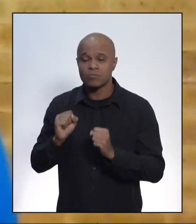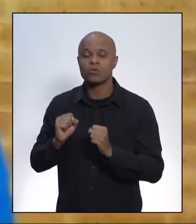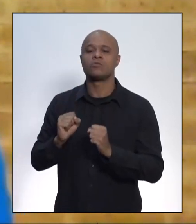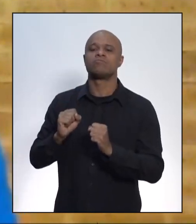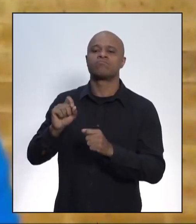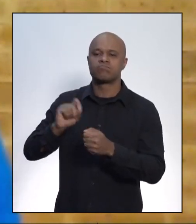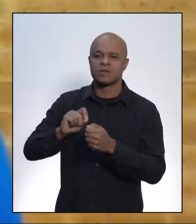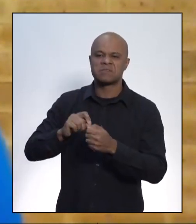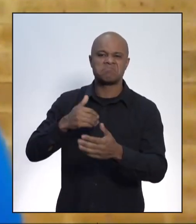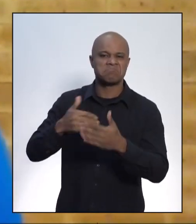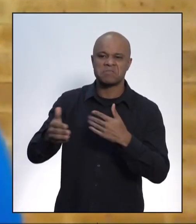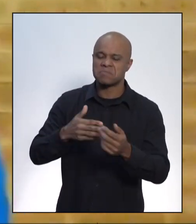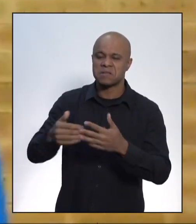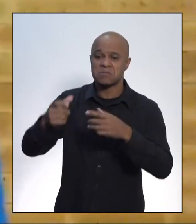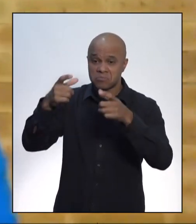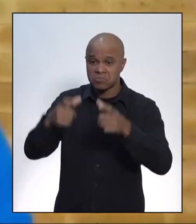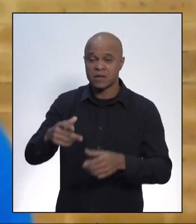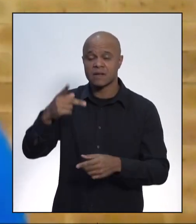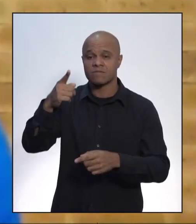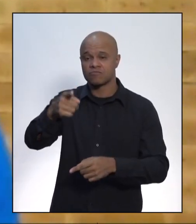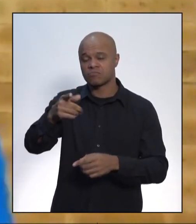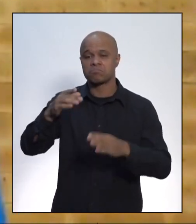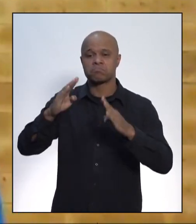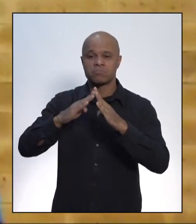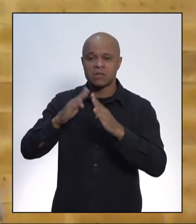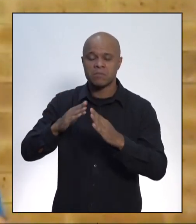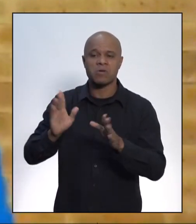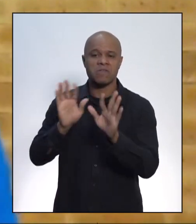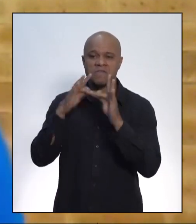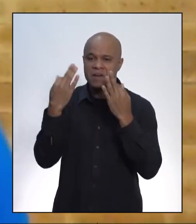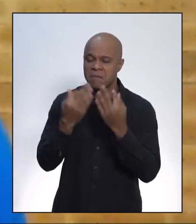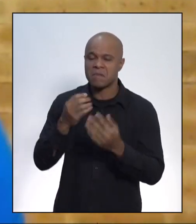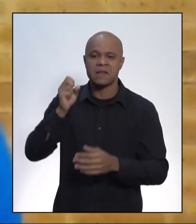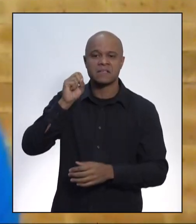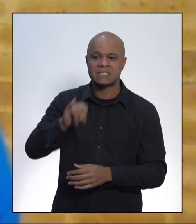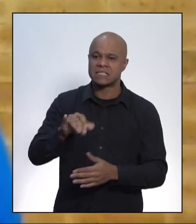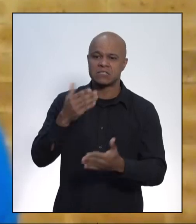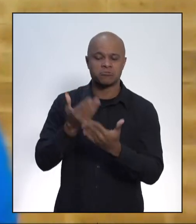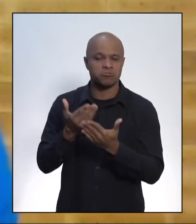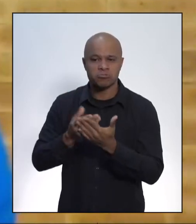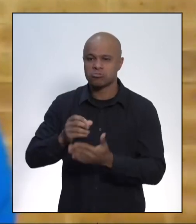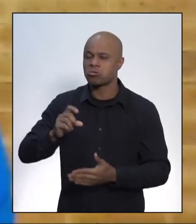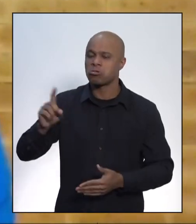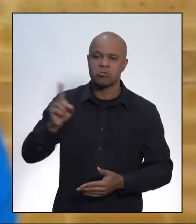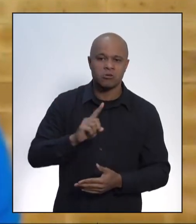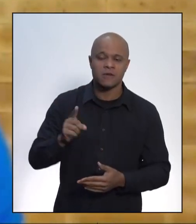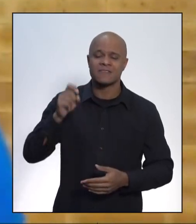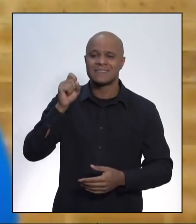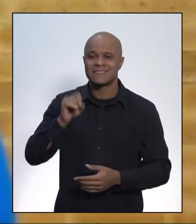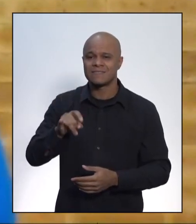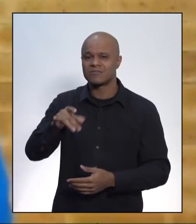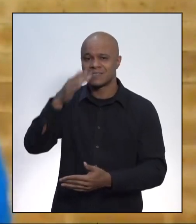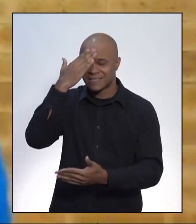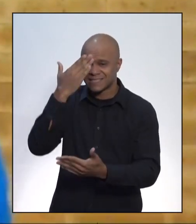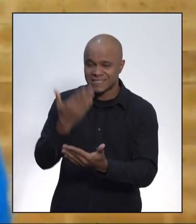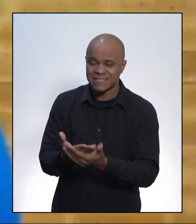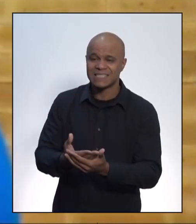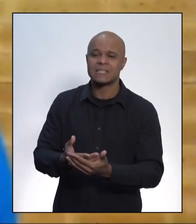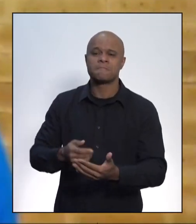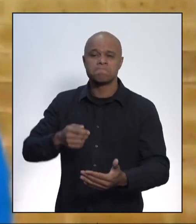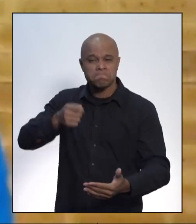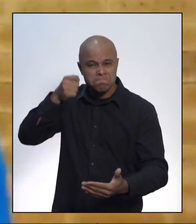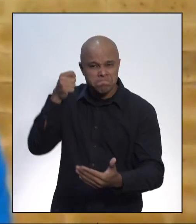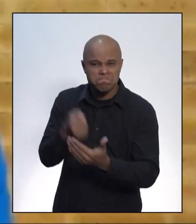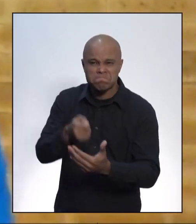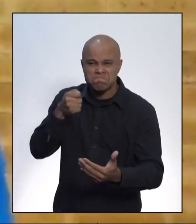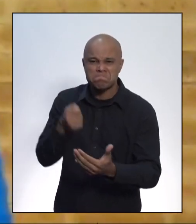condição, de onde você vem, do que você passou, se você estudou ou não. Cara, se você acreditar, apostar e você investir tempo em